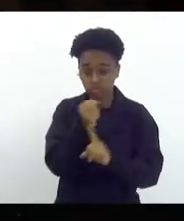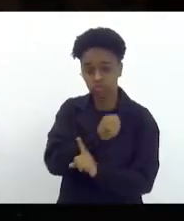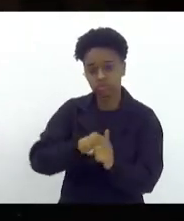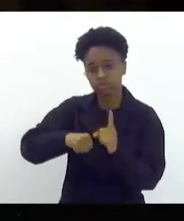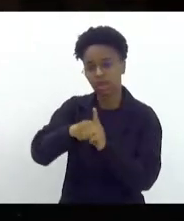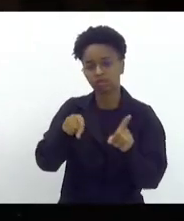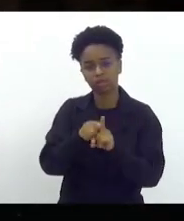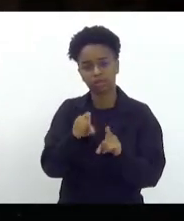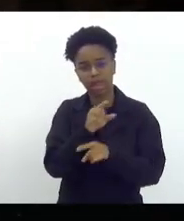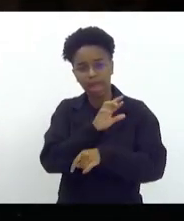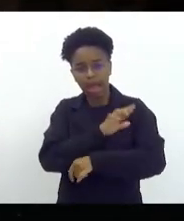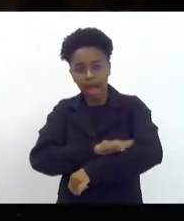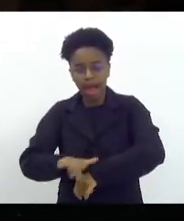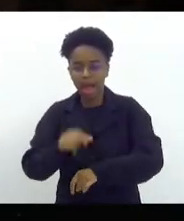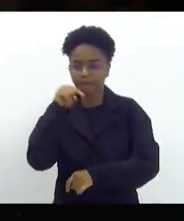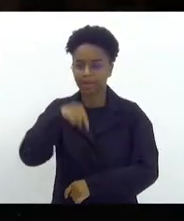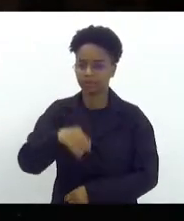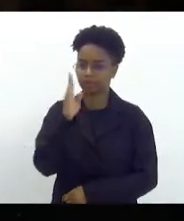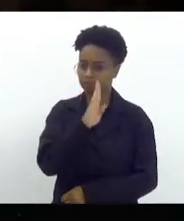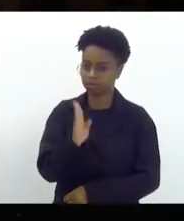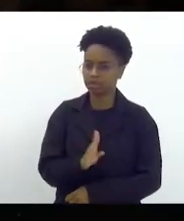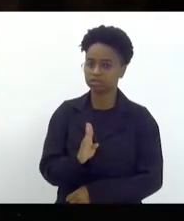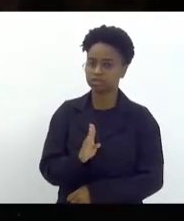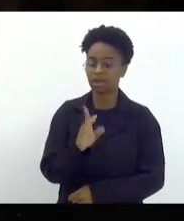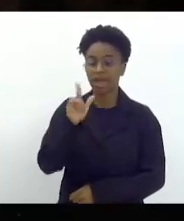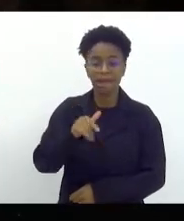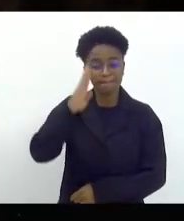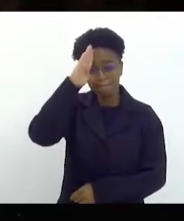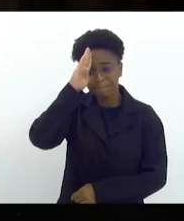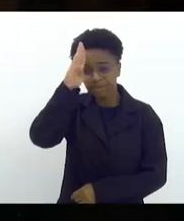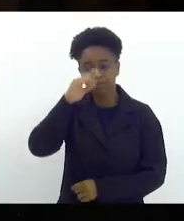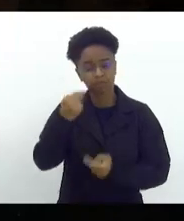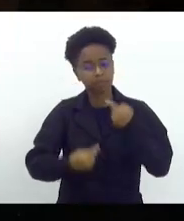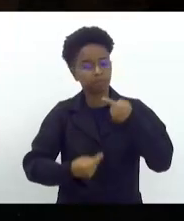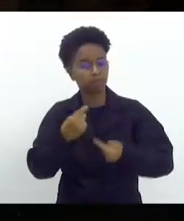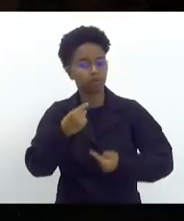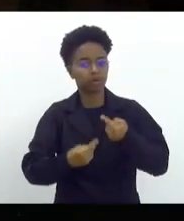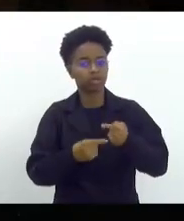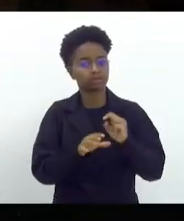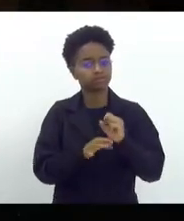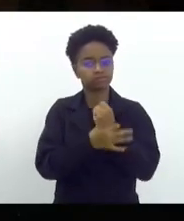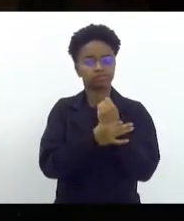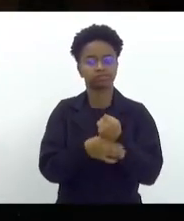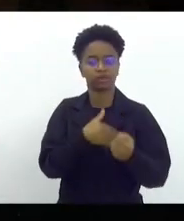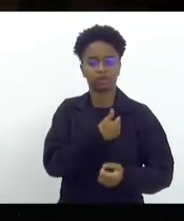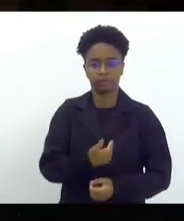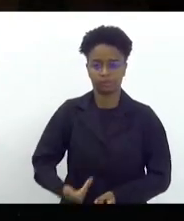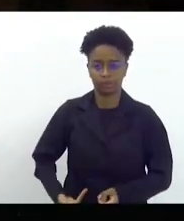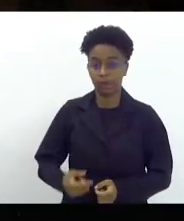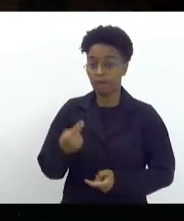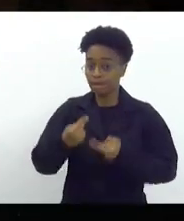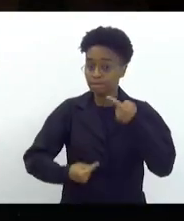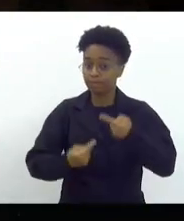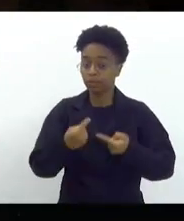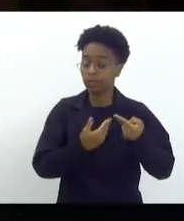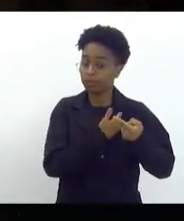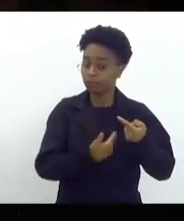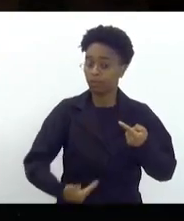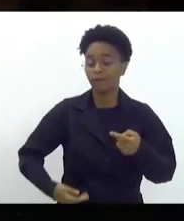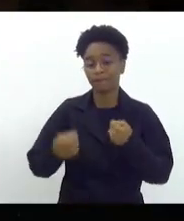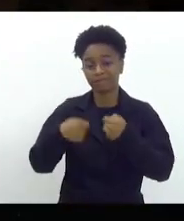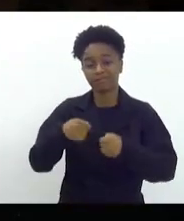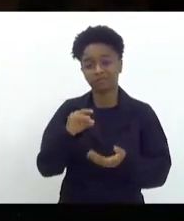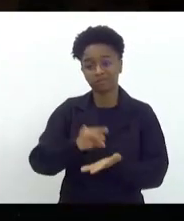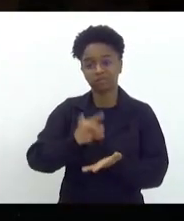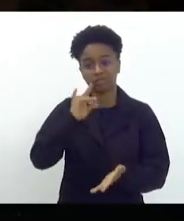racial no Brasil são as bases de uma política de segurança pública de uma política pública que deveria